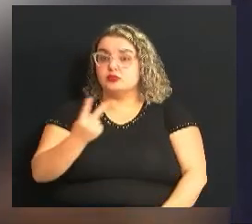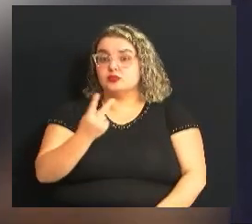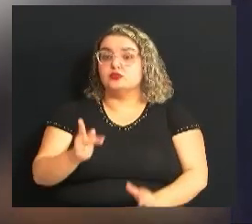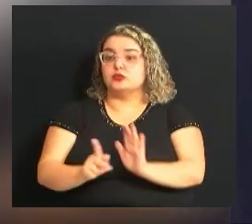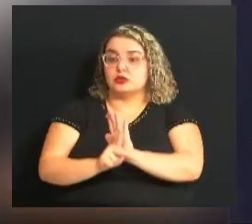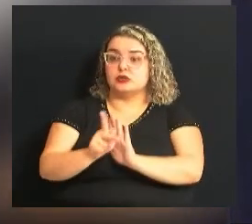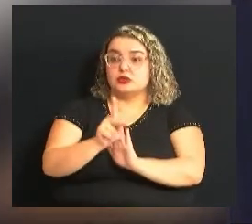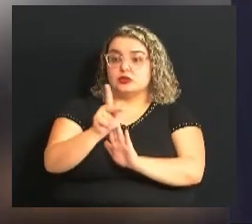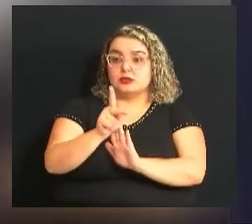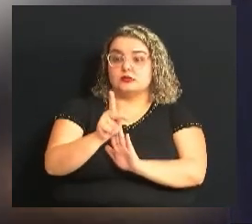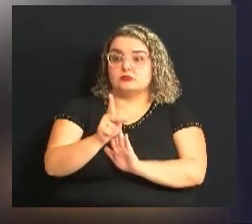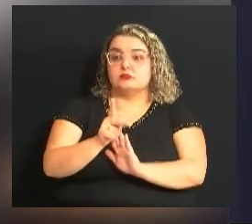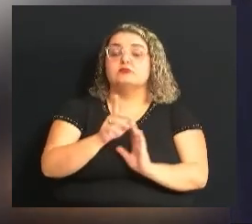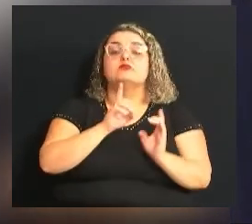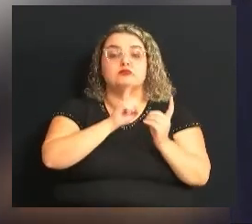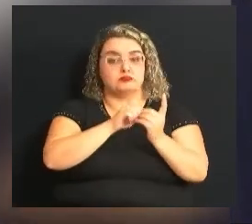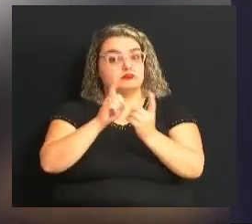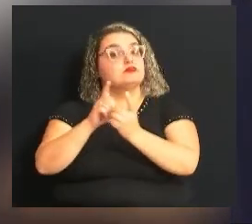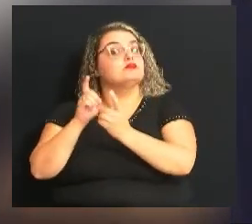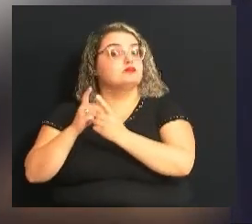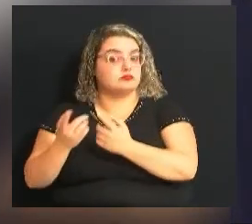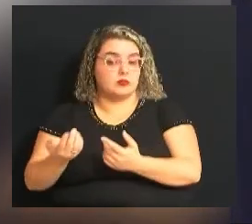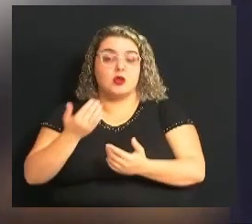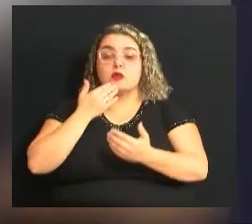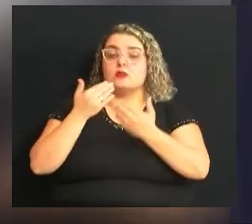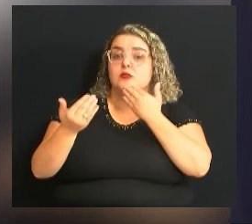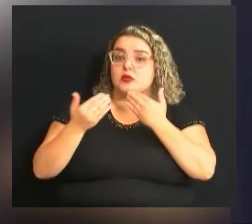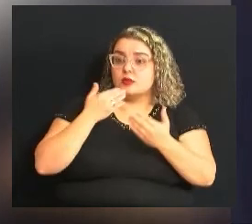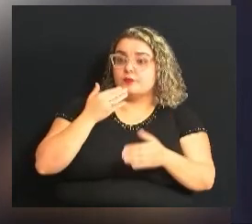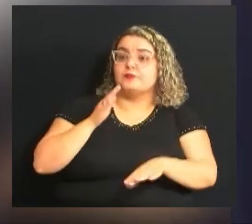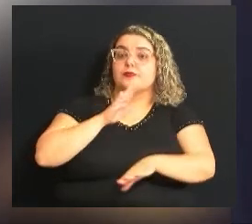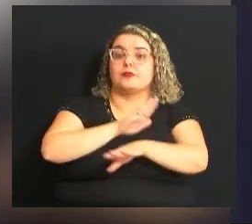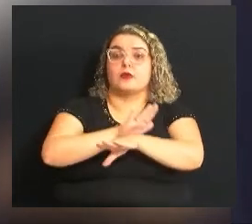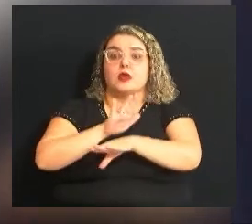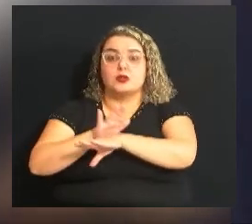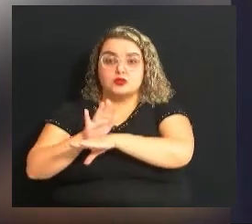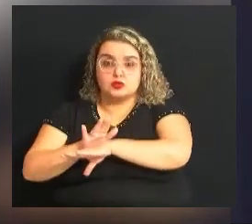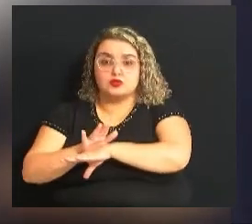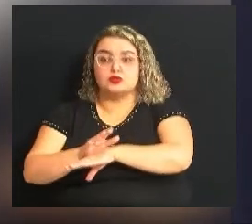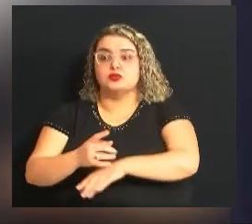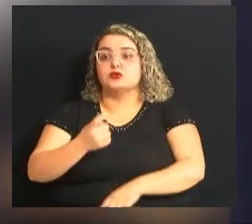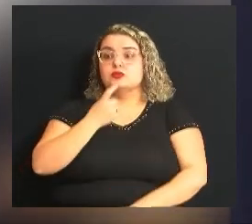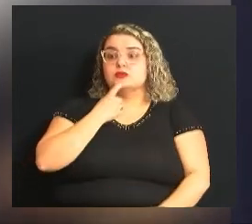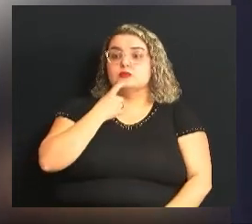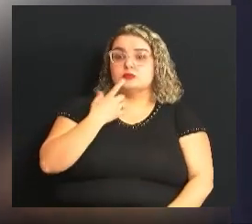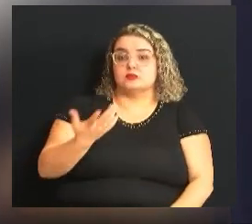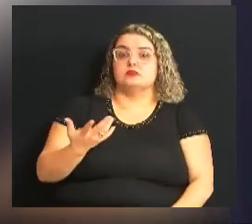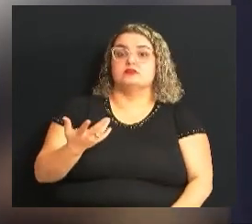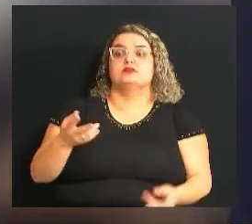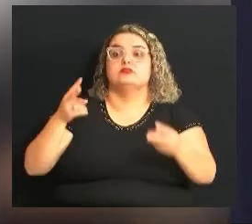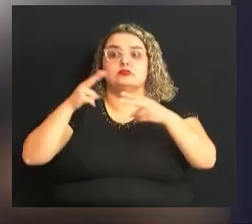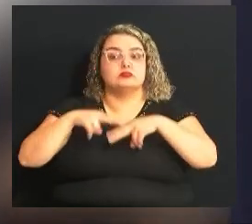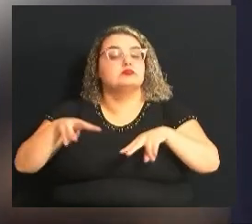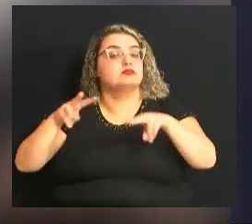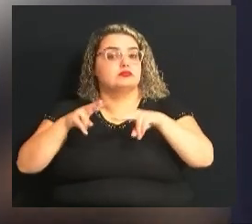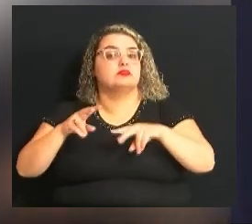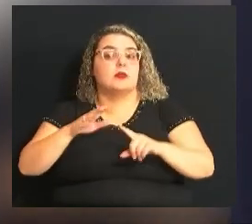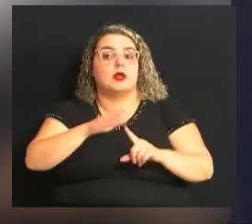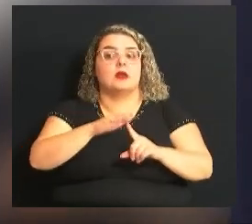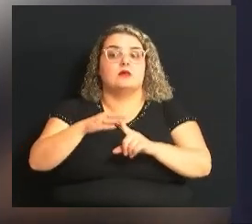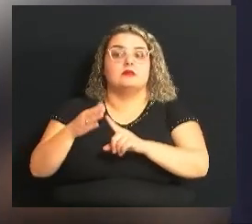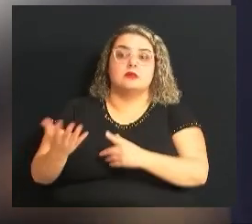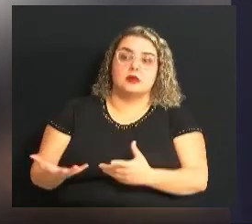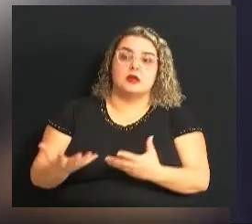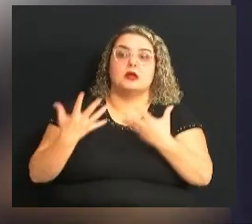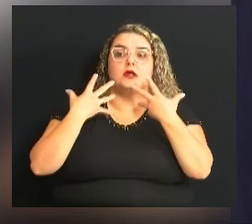do ponto de vista ambiental os dois projetos é atendem as diretrizes ajudam Campinas com relação ao aspecto ambiental